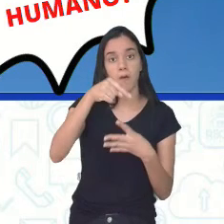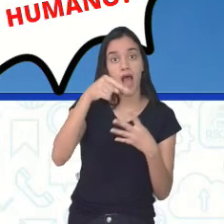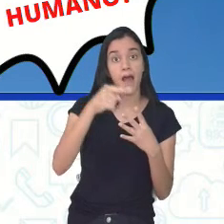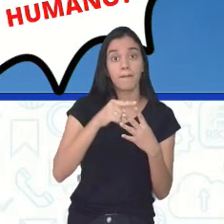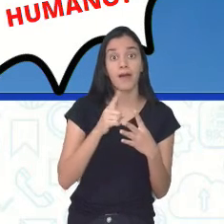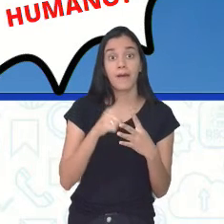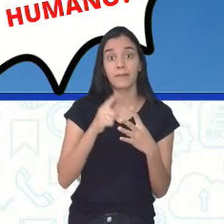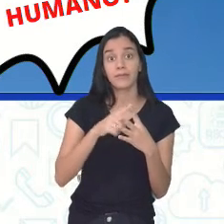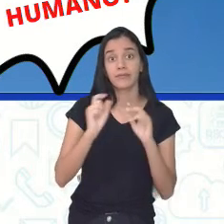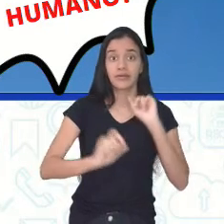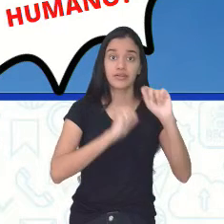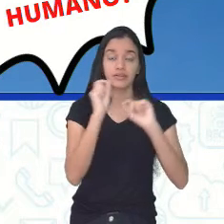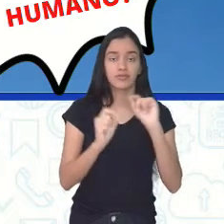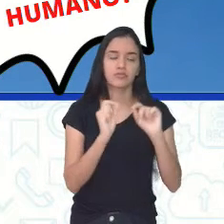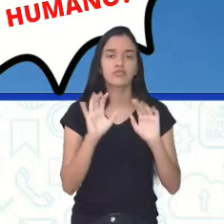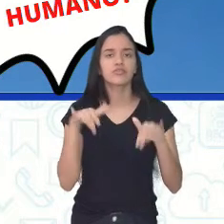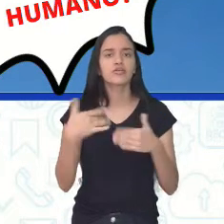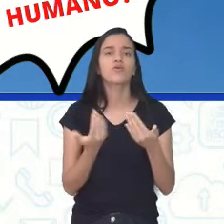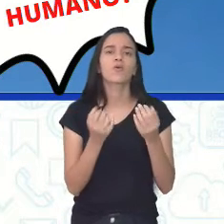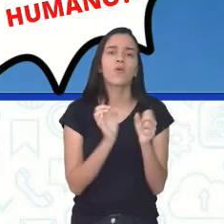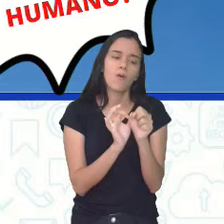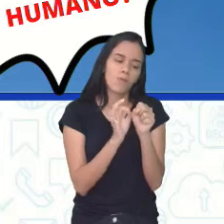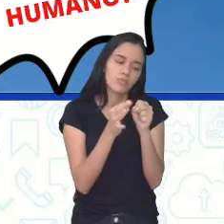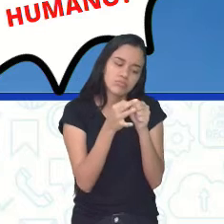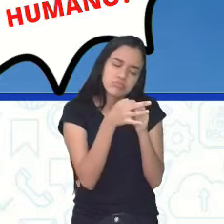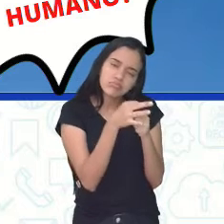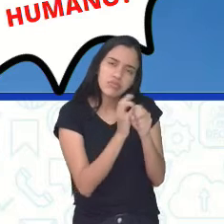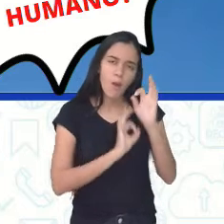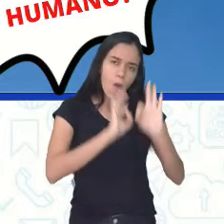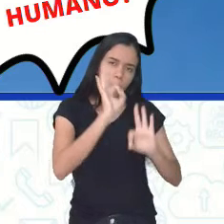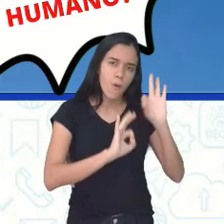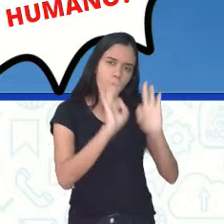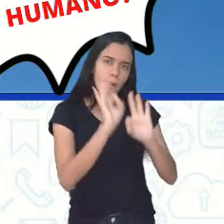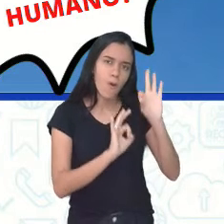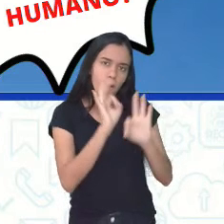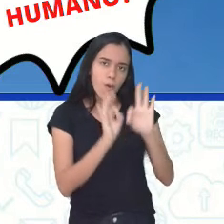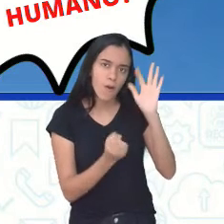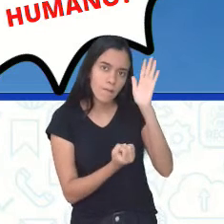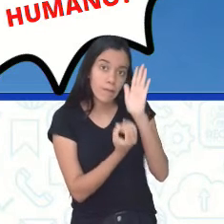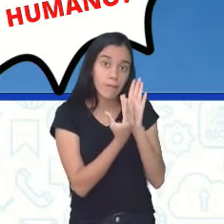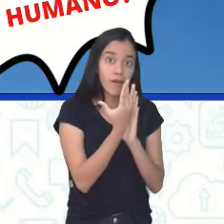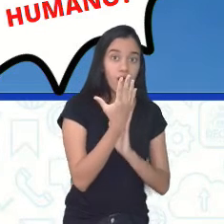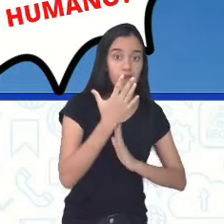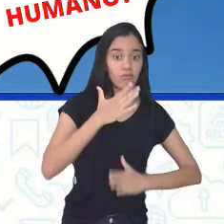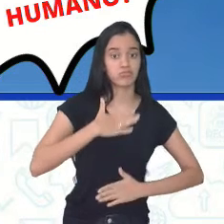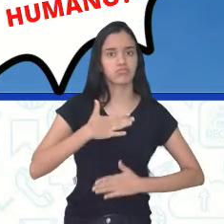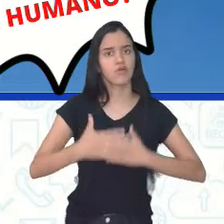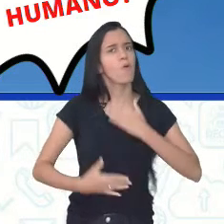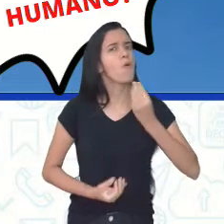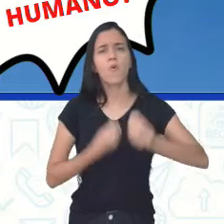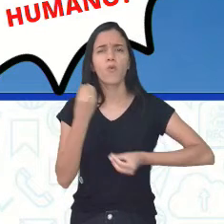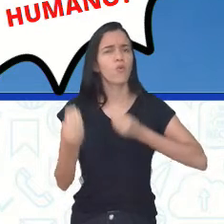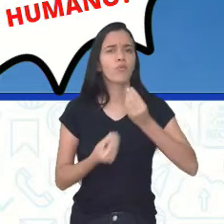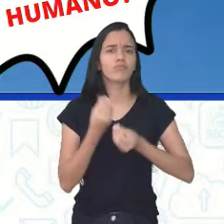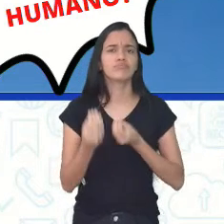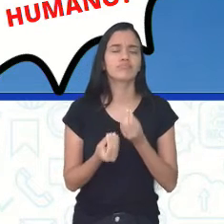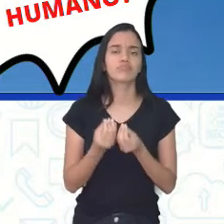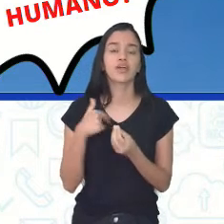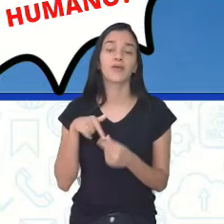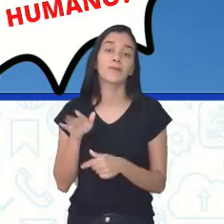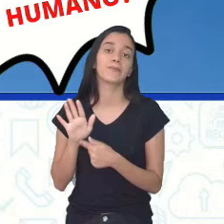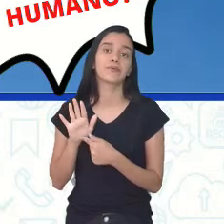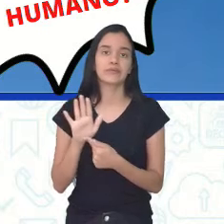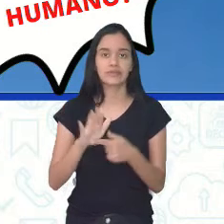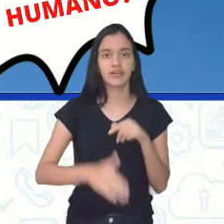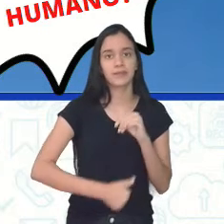diz o seguinte: como as células se organizam para formar o corpo? Como é que elas se organizam? Eu mostrei a